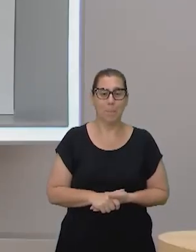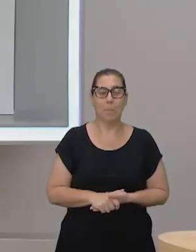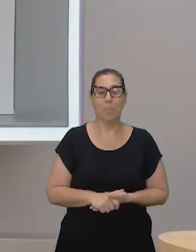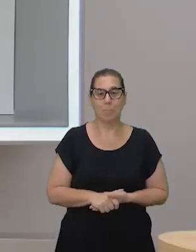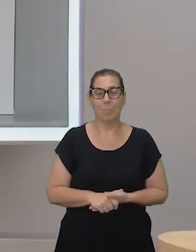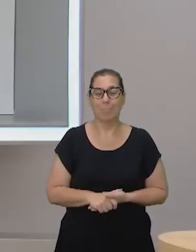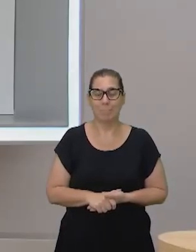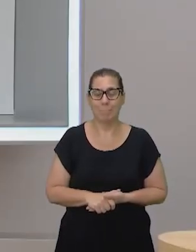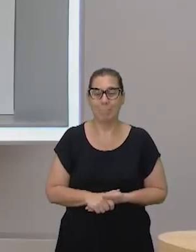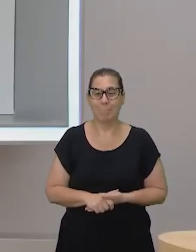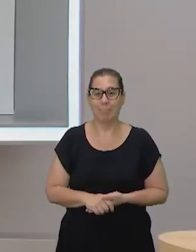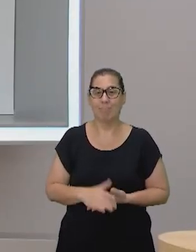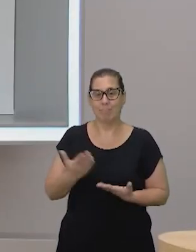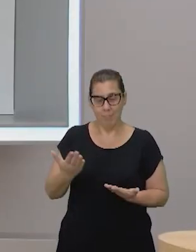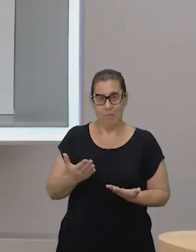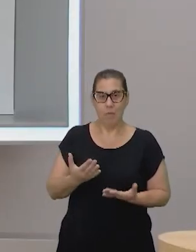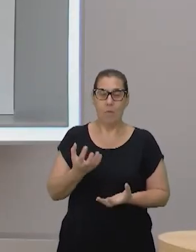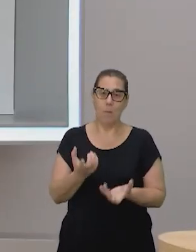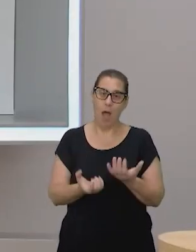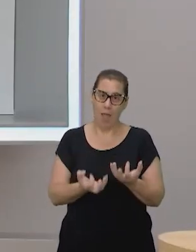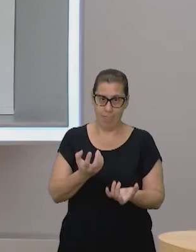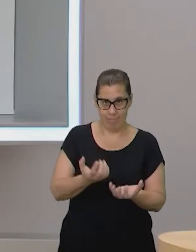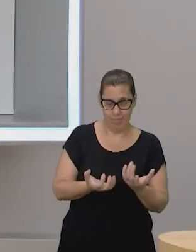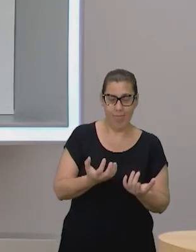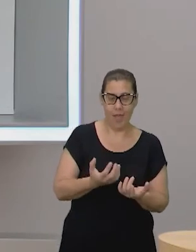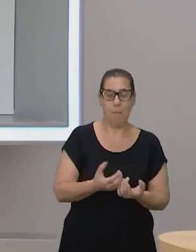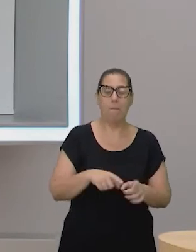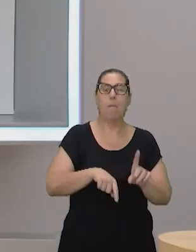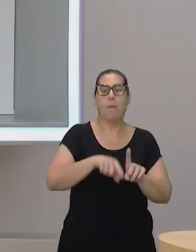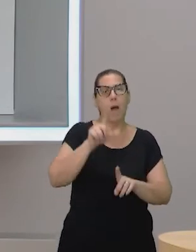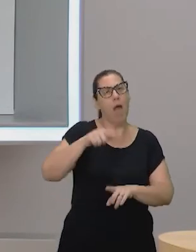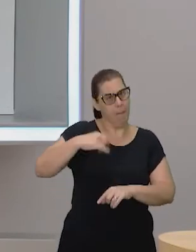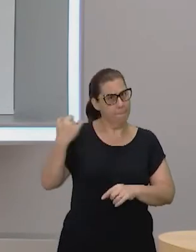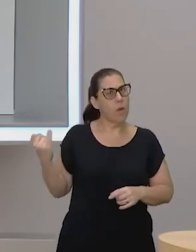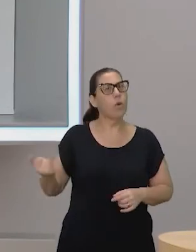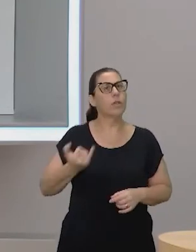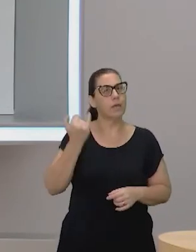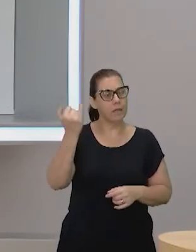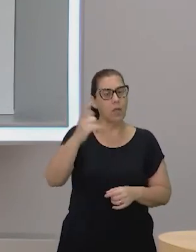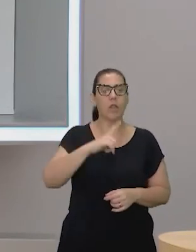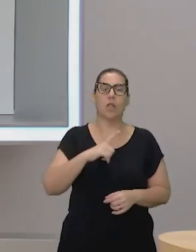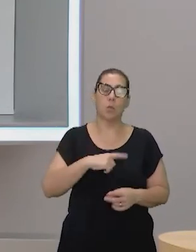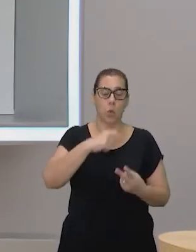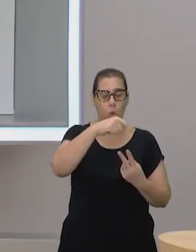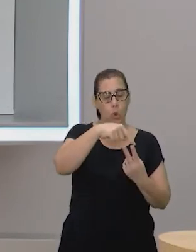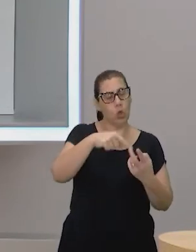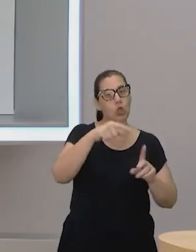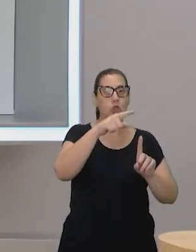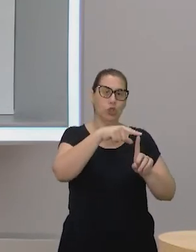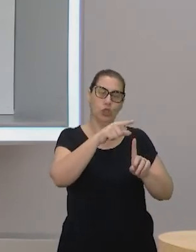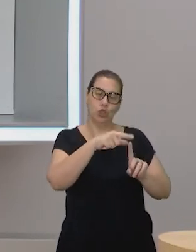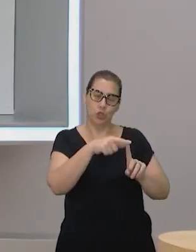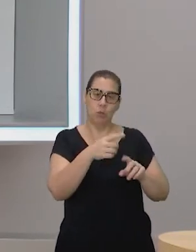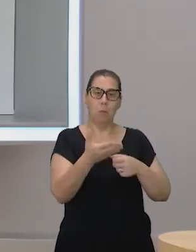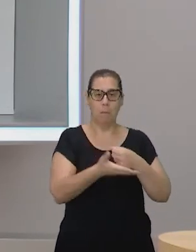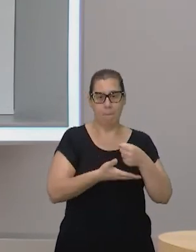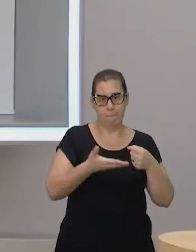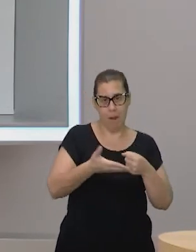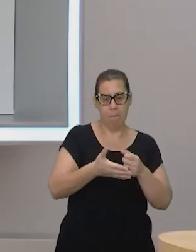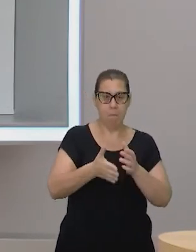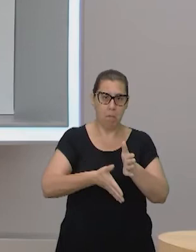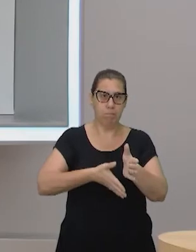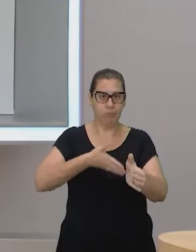Olha, as máquinas térmicas, elas são extremamente importantes. Nós temos dois tipos, basicamente, de